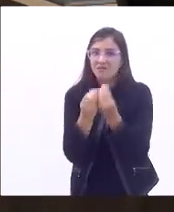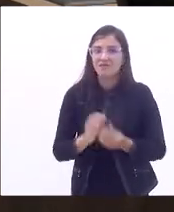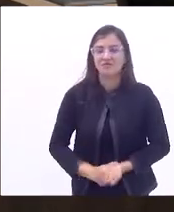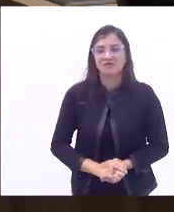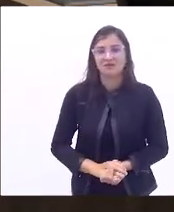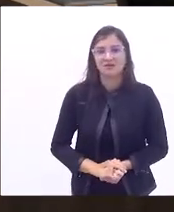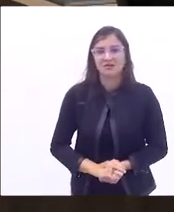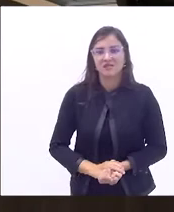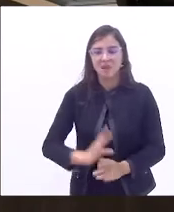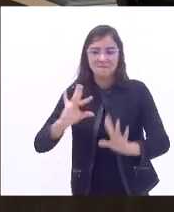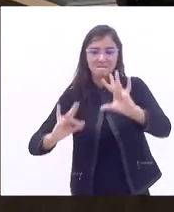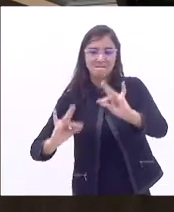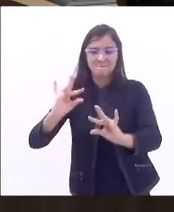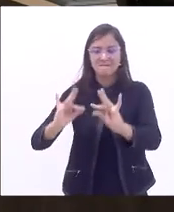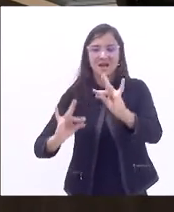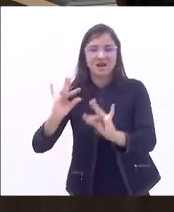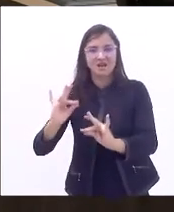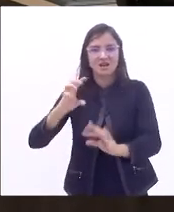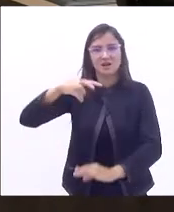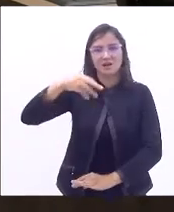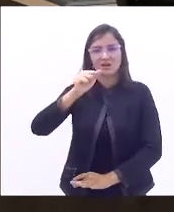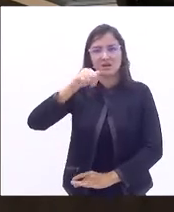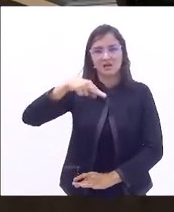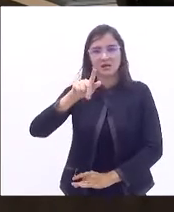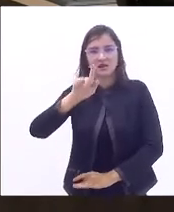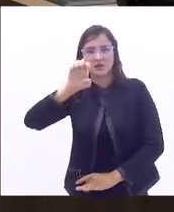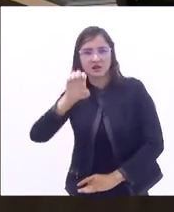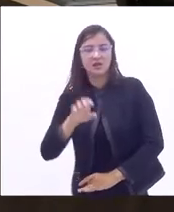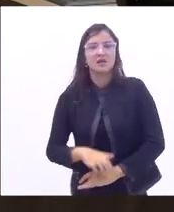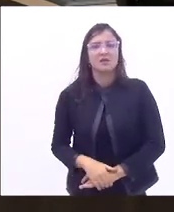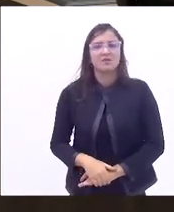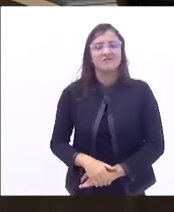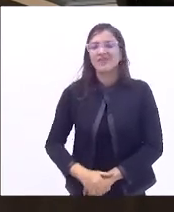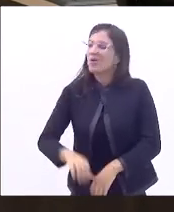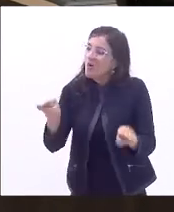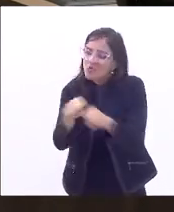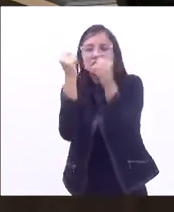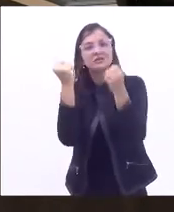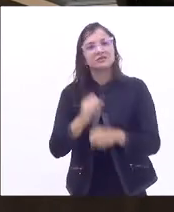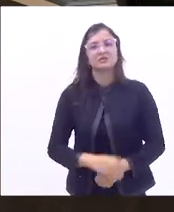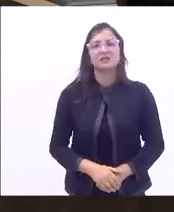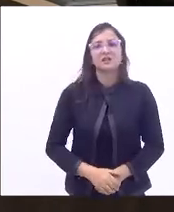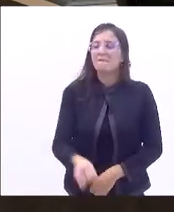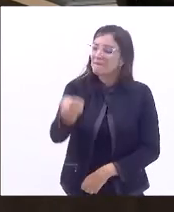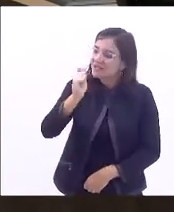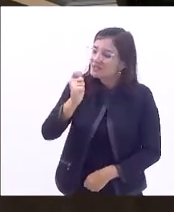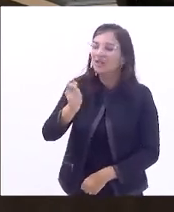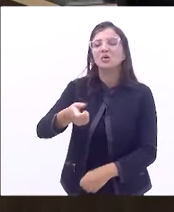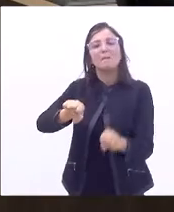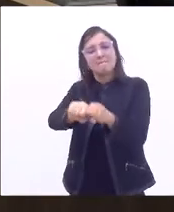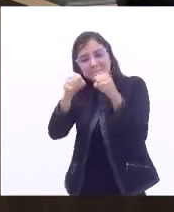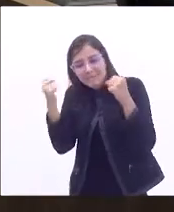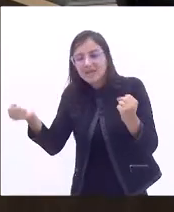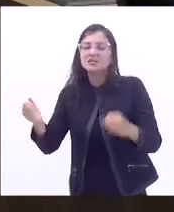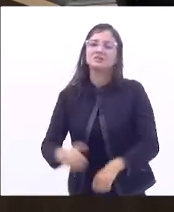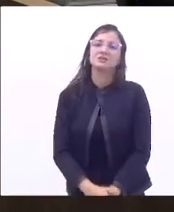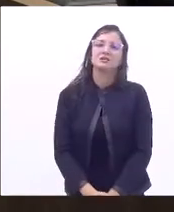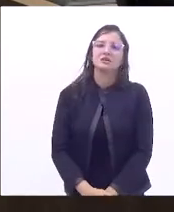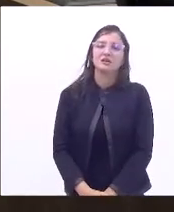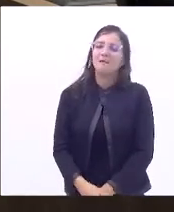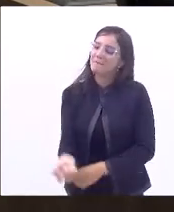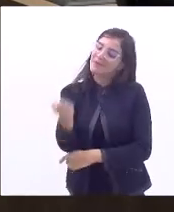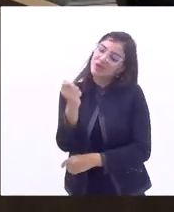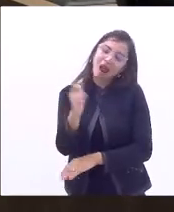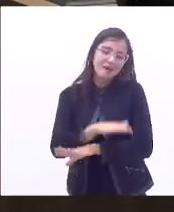a reprodução da biodiversidade e impediu que milhares de pescadores artesanais continuassem pescando.